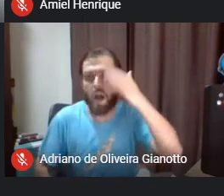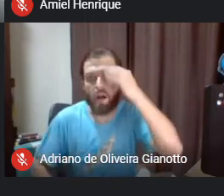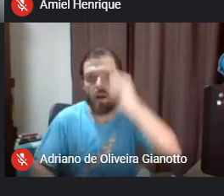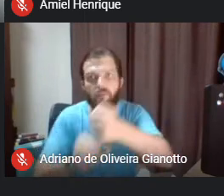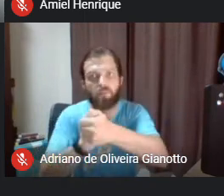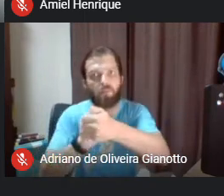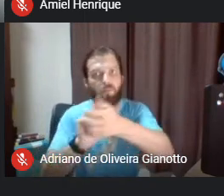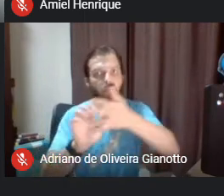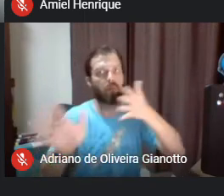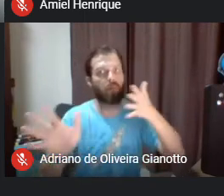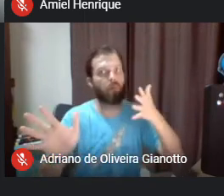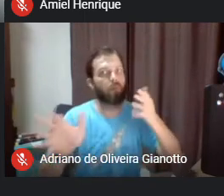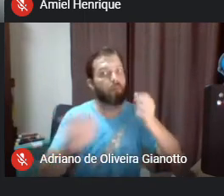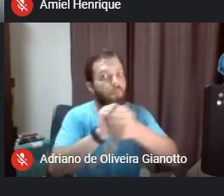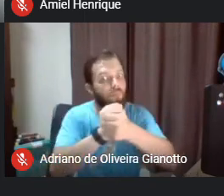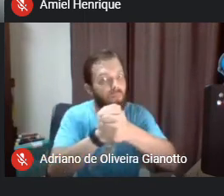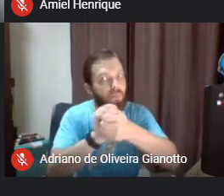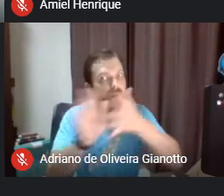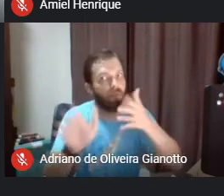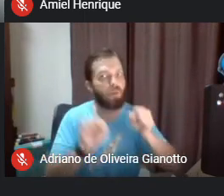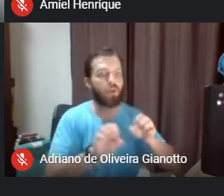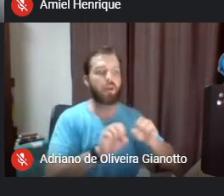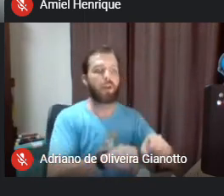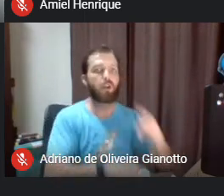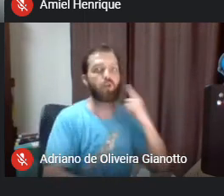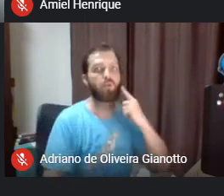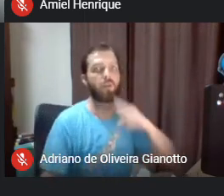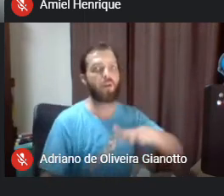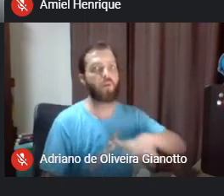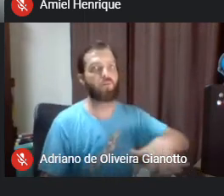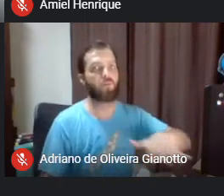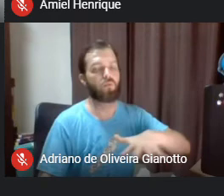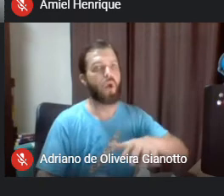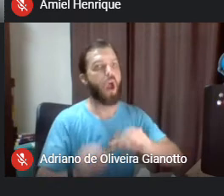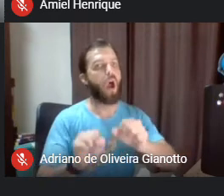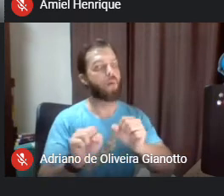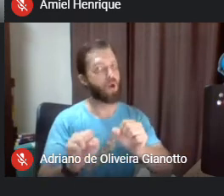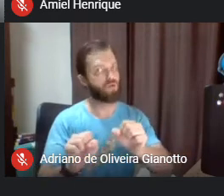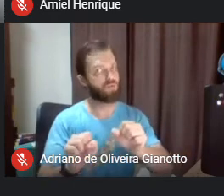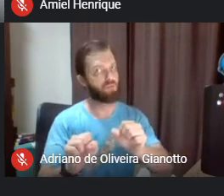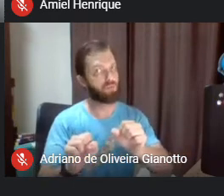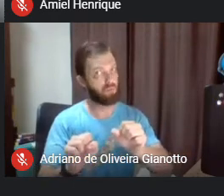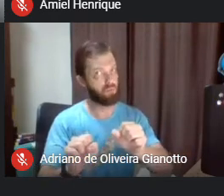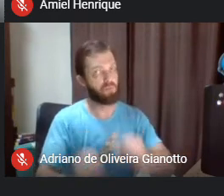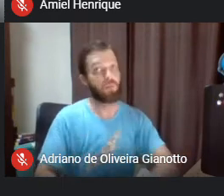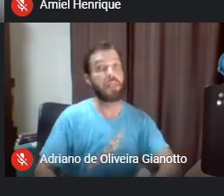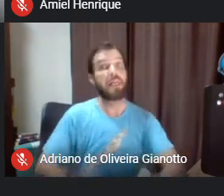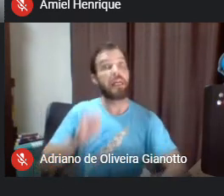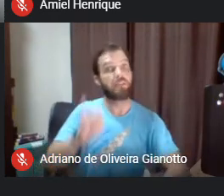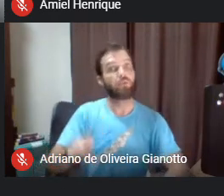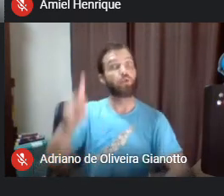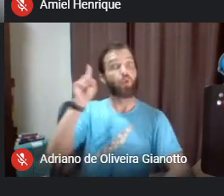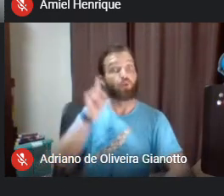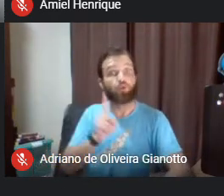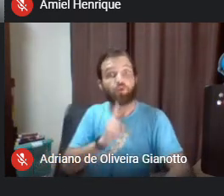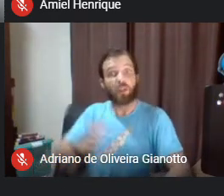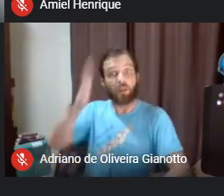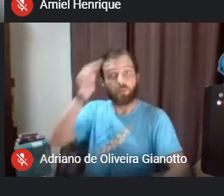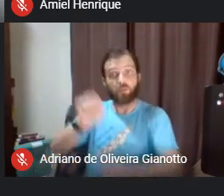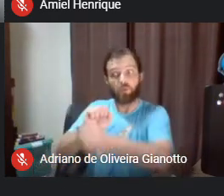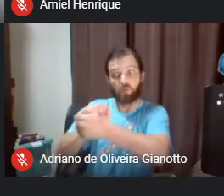surdo, preferencialmente surdo, mas pode ser um ouvinte, desde que seja fluente para o ensino das crianças